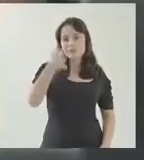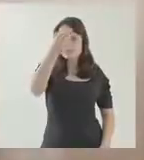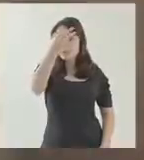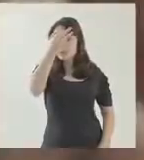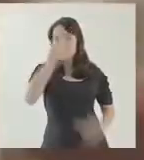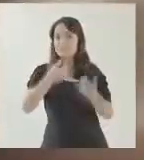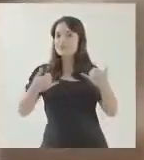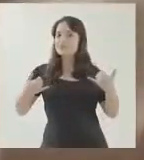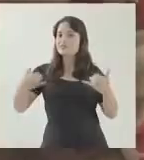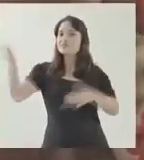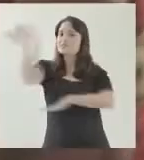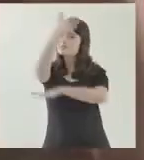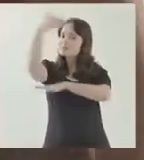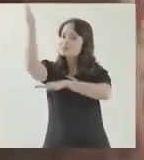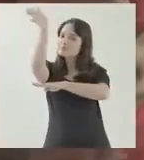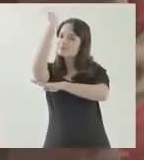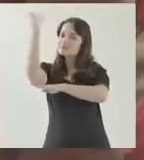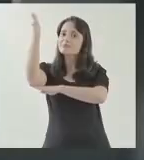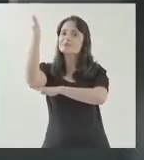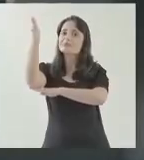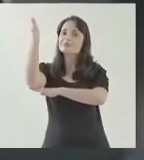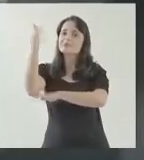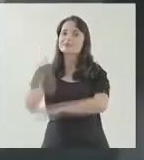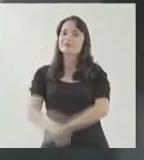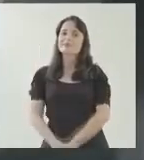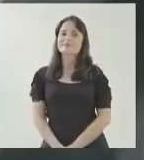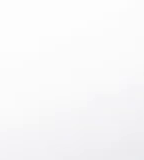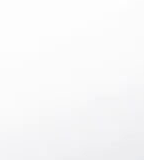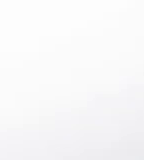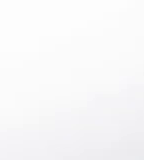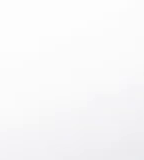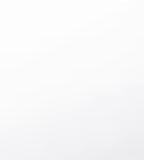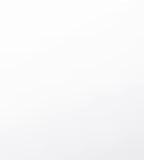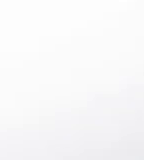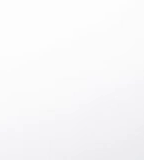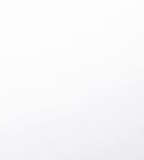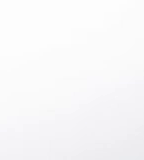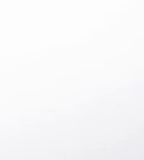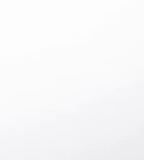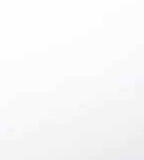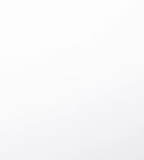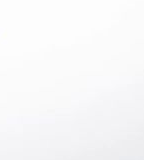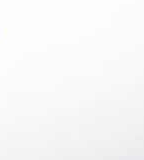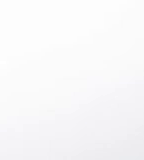economizar. Consumo consciente de energia. Levante essa bandeira. Abrade e ANEEL.